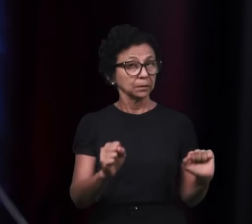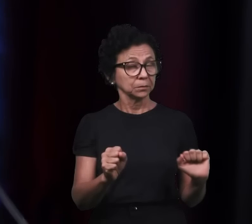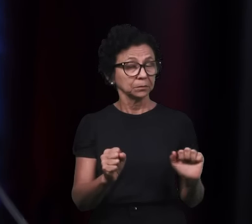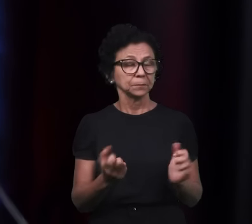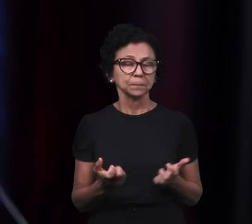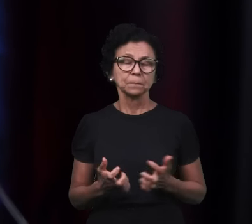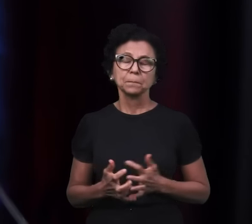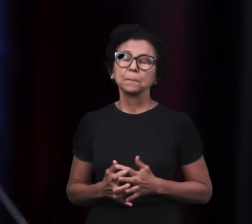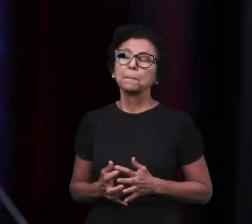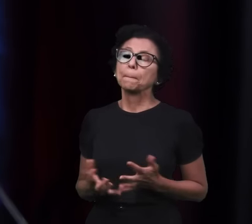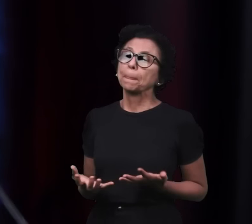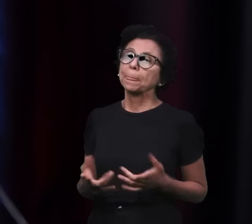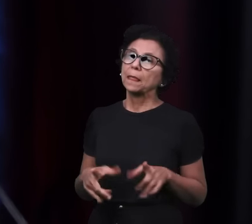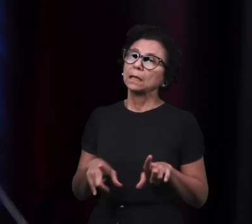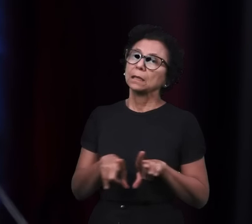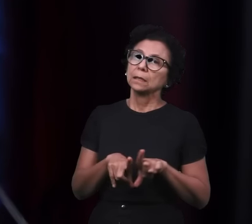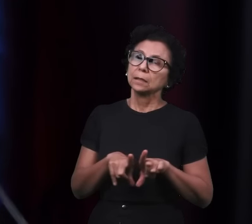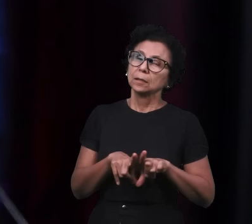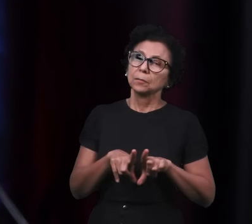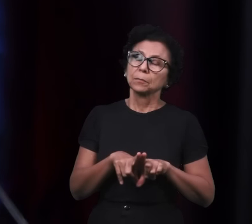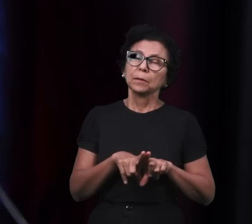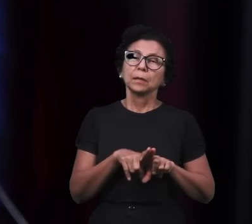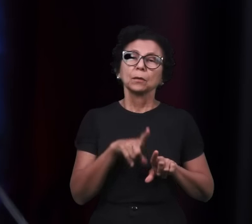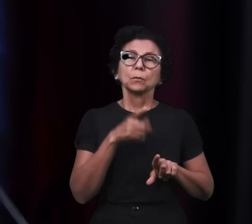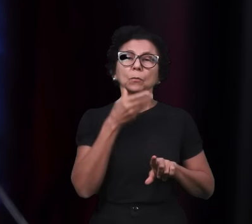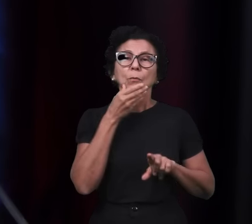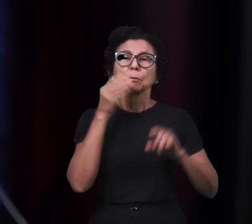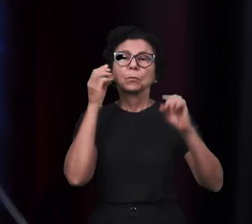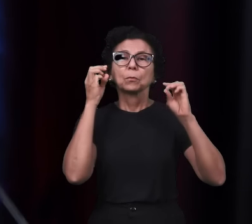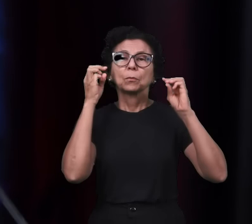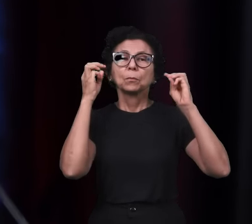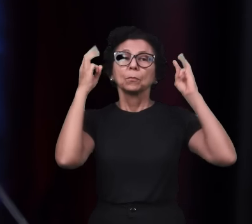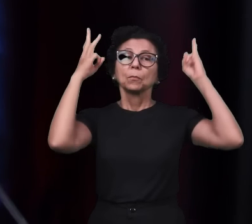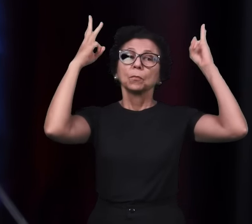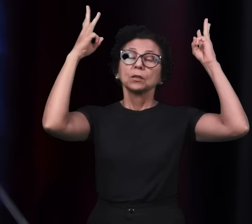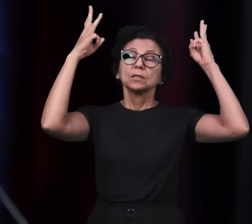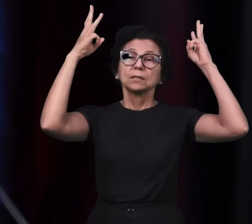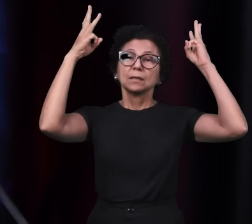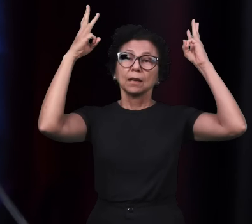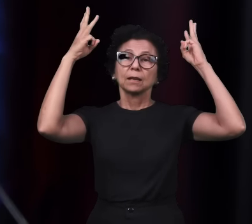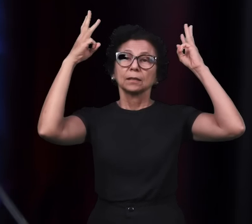até confirmando Moisés, né? A direção dada